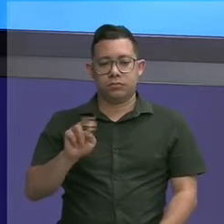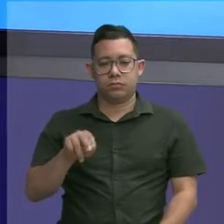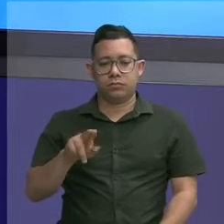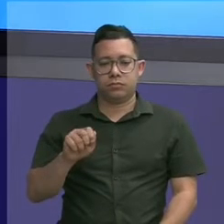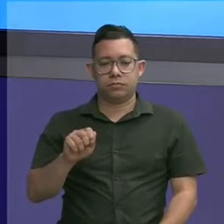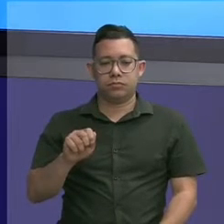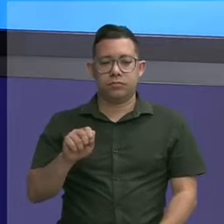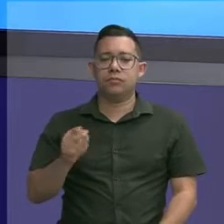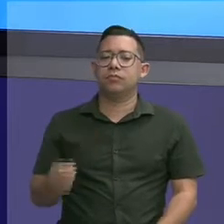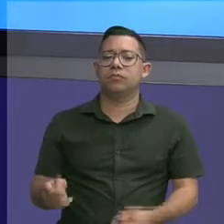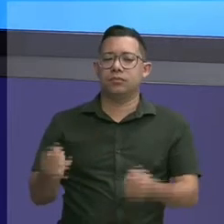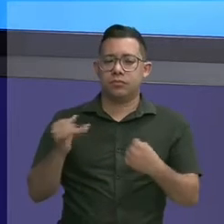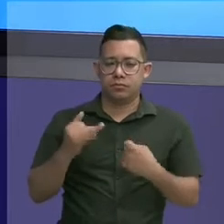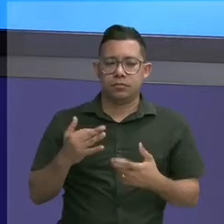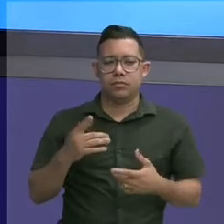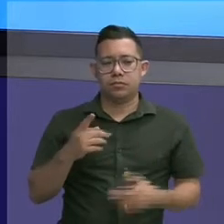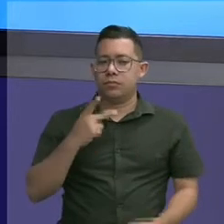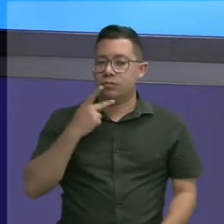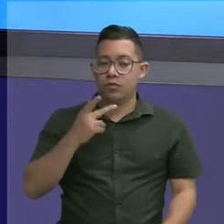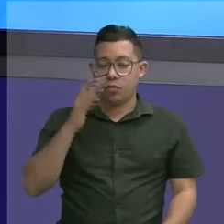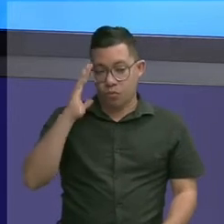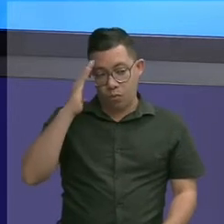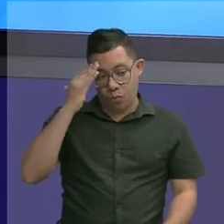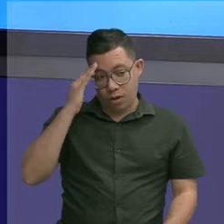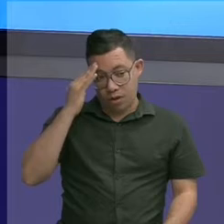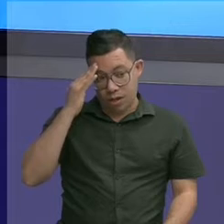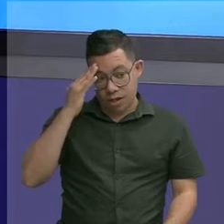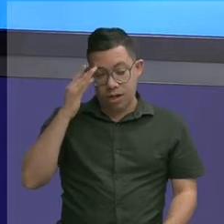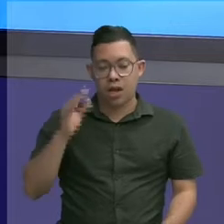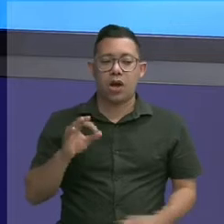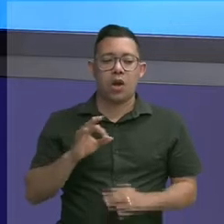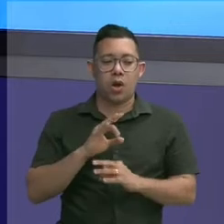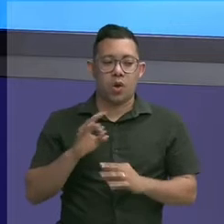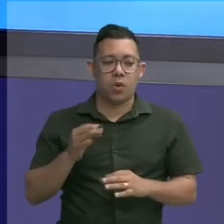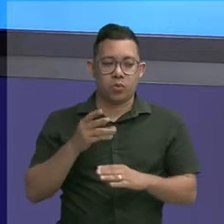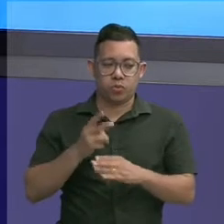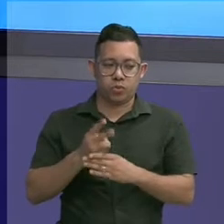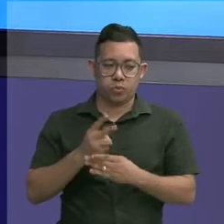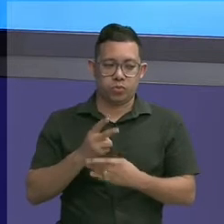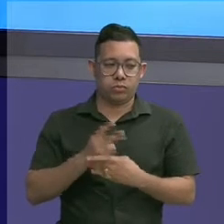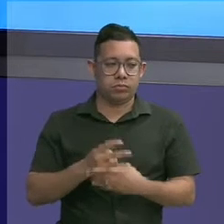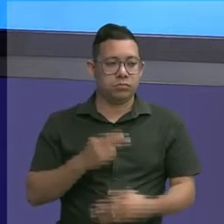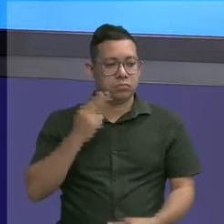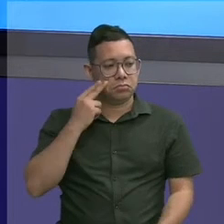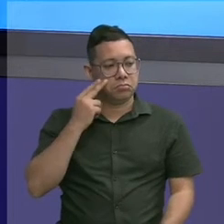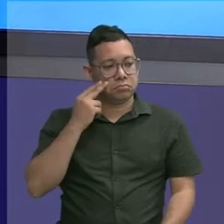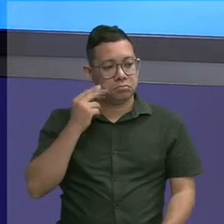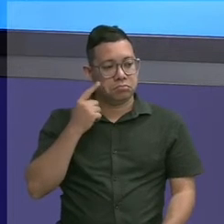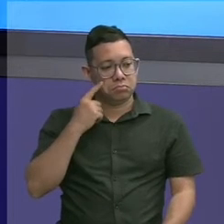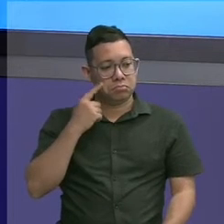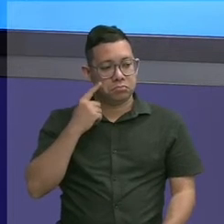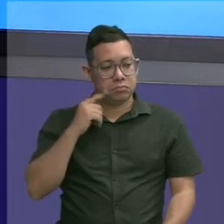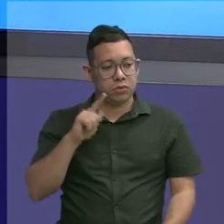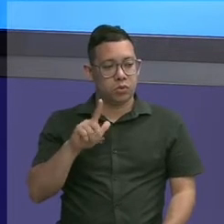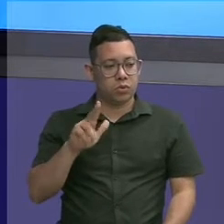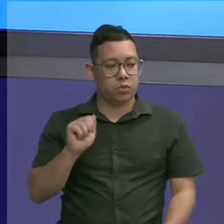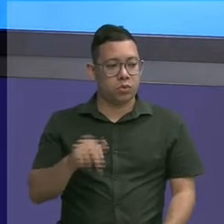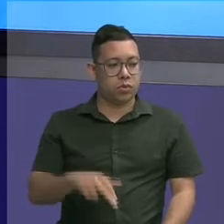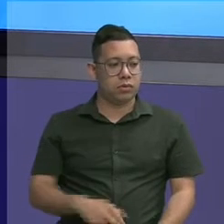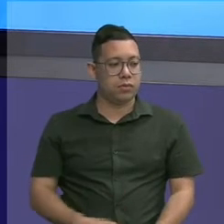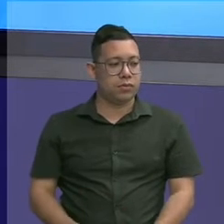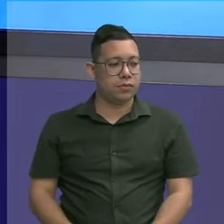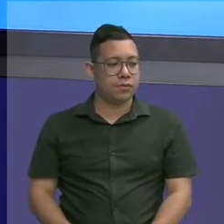que a gente falou da correção que eu tinha que fazer e ela entendeu É isso aí Bruna continue participando vamos ver Luan